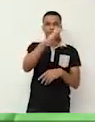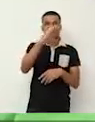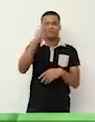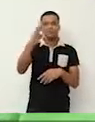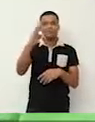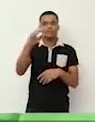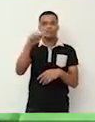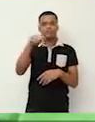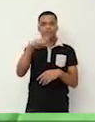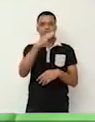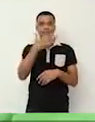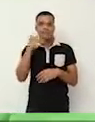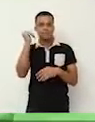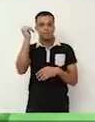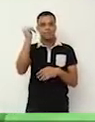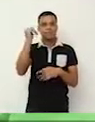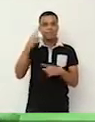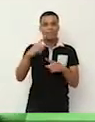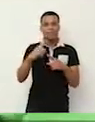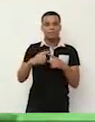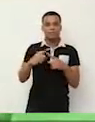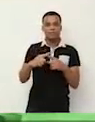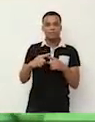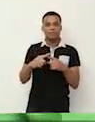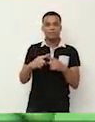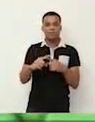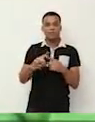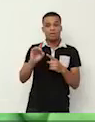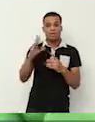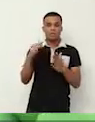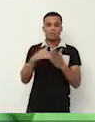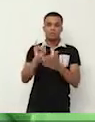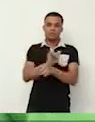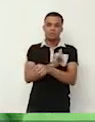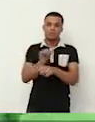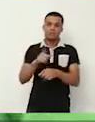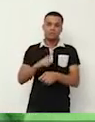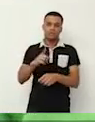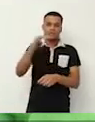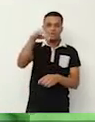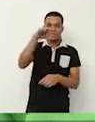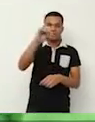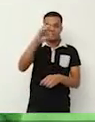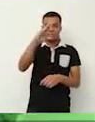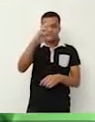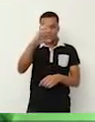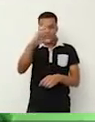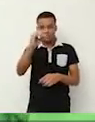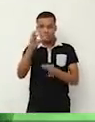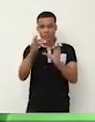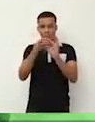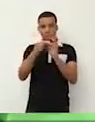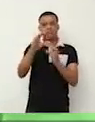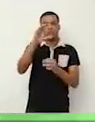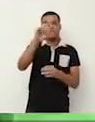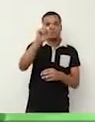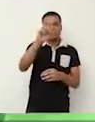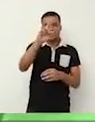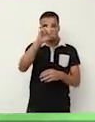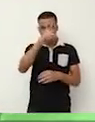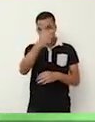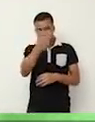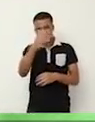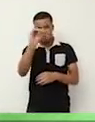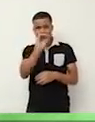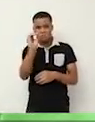moralizar Coronel Fabriciano. E para isso, a única proposta que existe chama Dr. Marcos Vinícius e Gregório. Dia 2 de